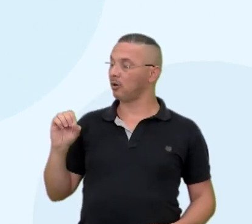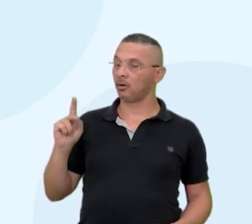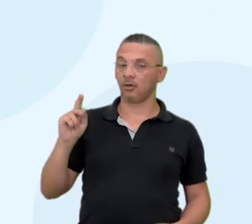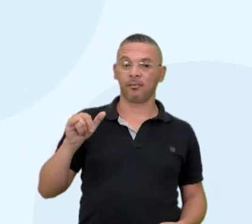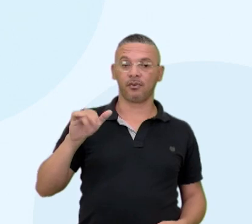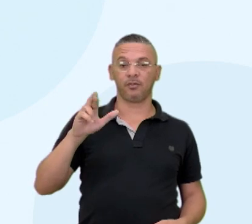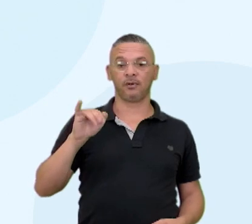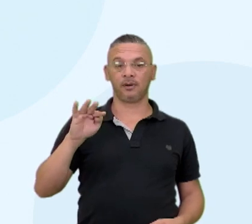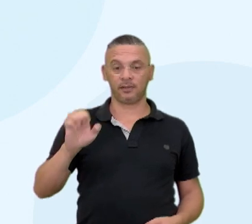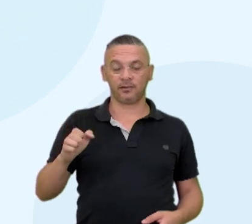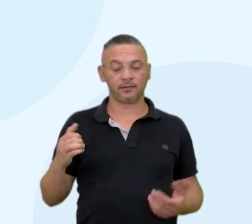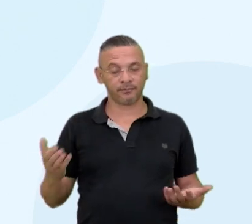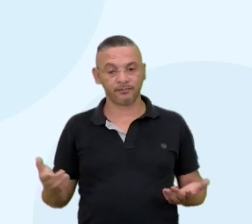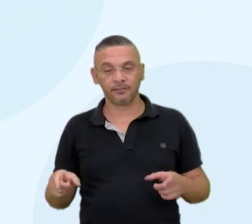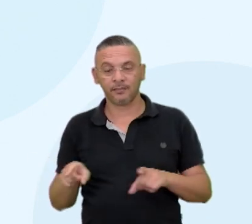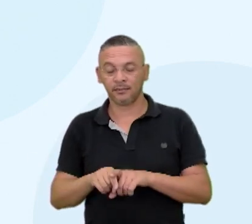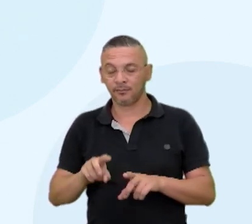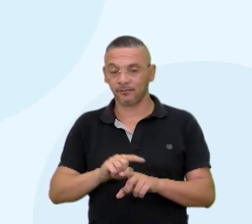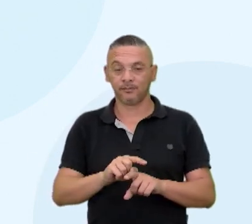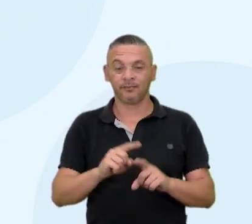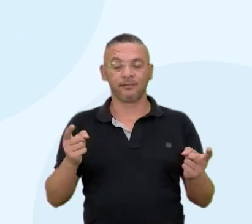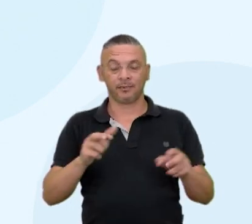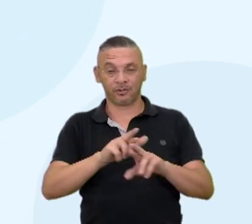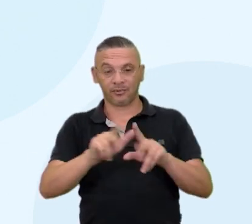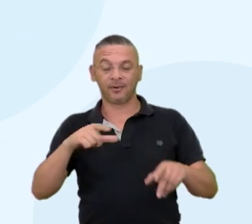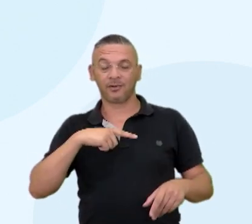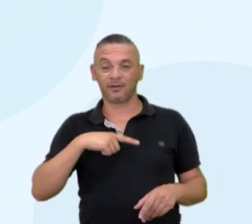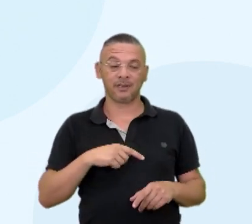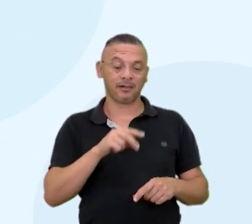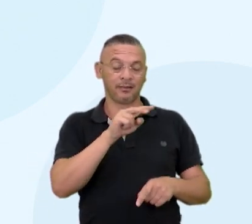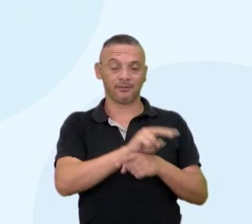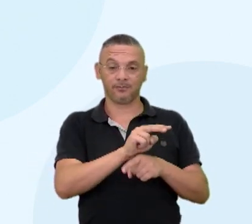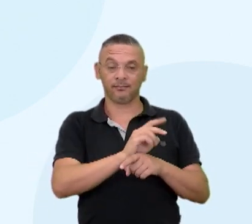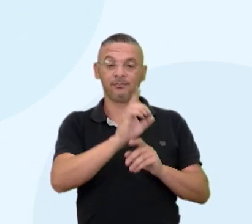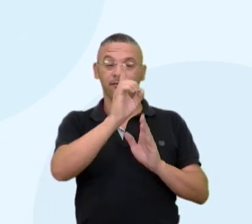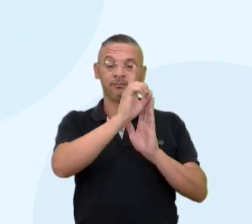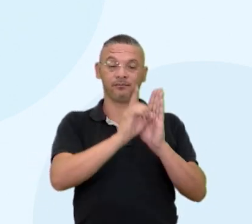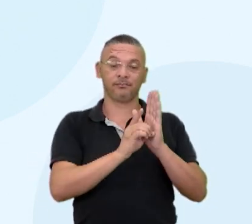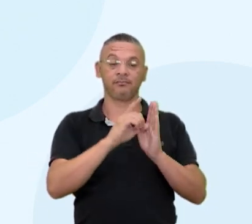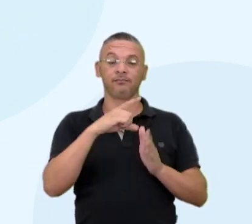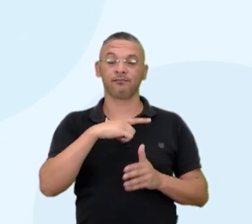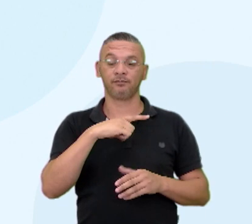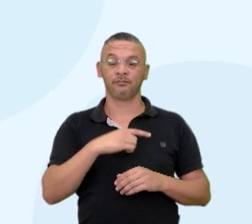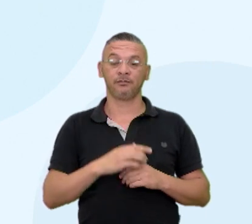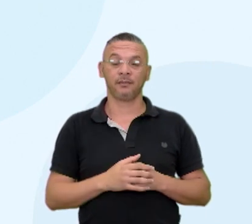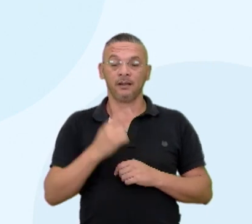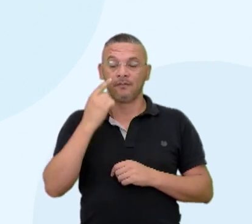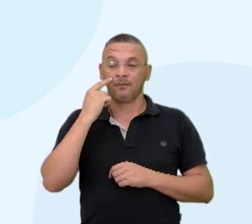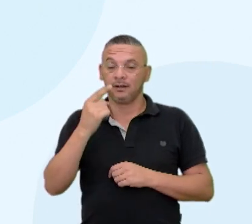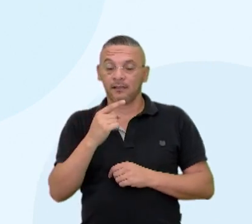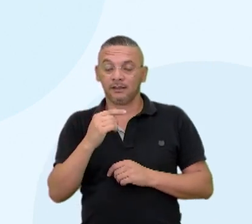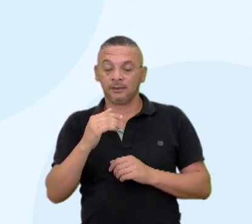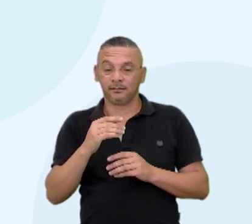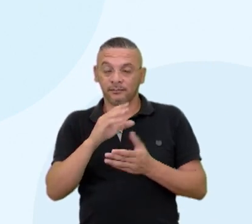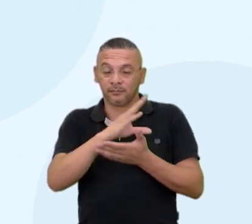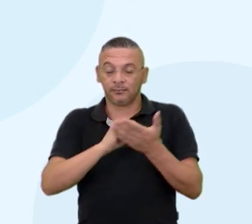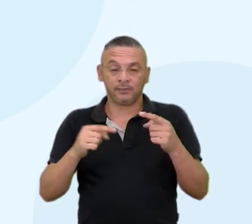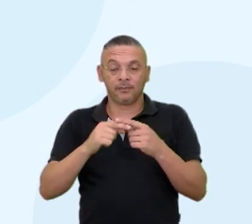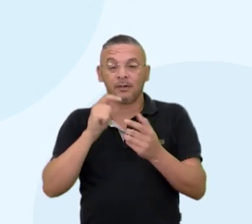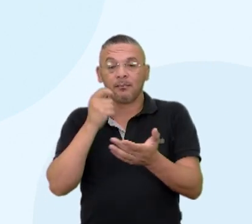Voltamos. Para funcionar, você tem que estar dando pausa, viu? Senão fica chato o negócio. Fica aí, pausa, não pausa, pausa, não pausa. Fica dando pausa. Essa aula vai demorar umas 2 horas para vocês aí na